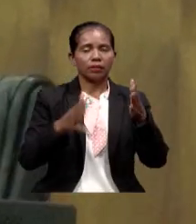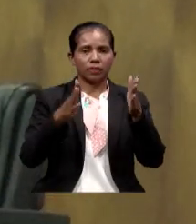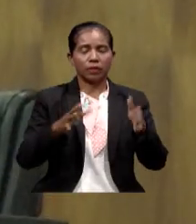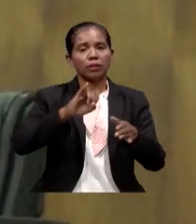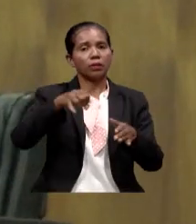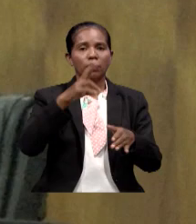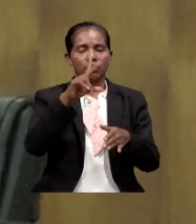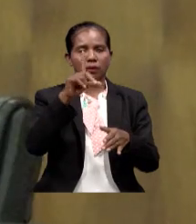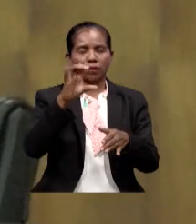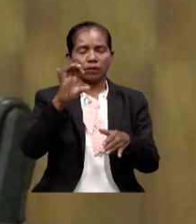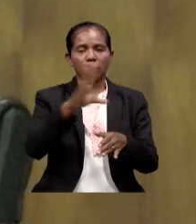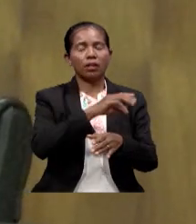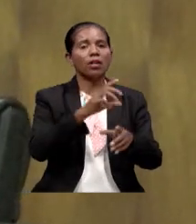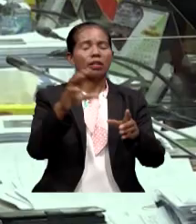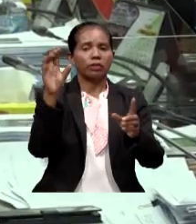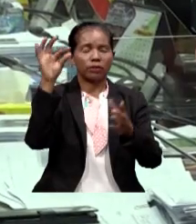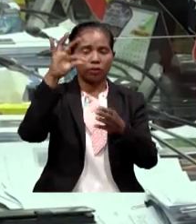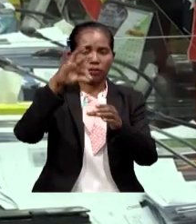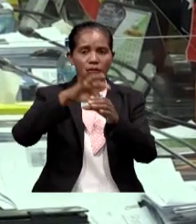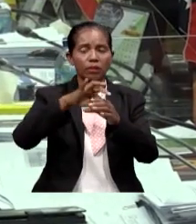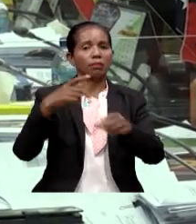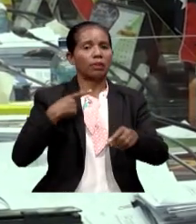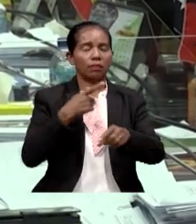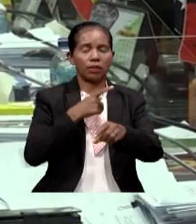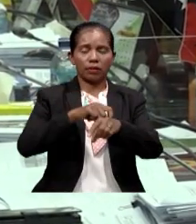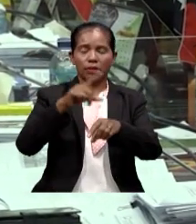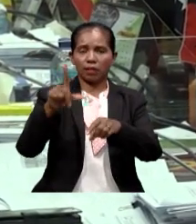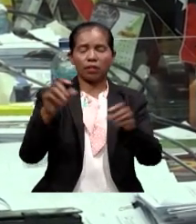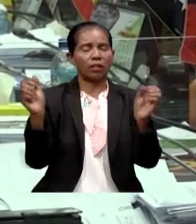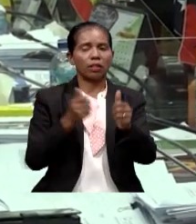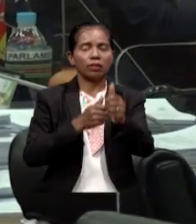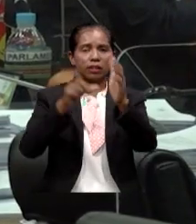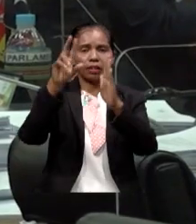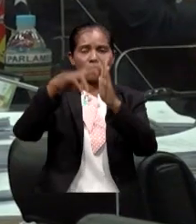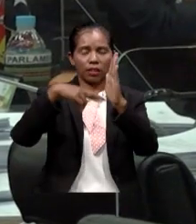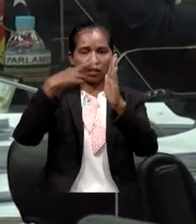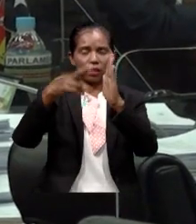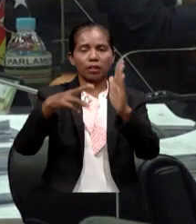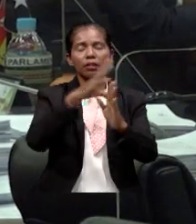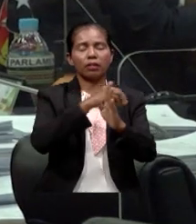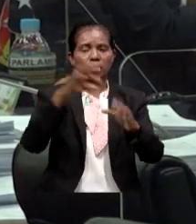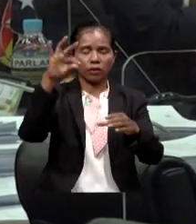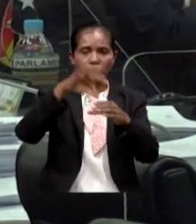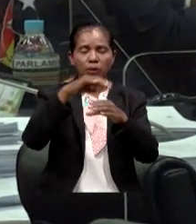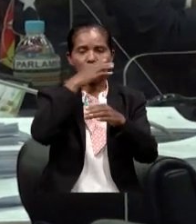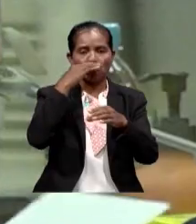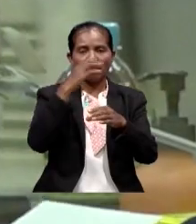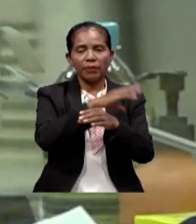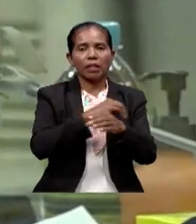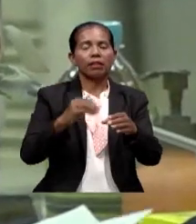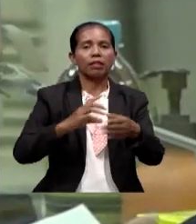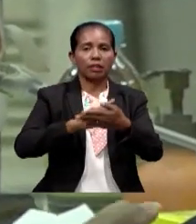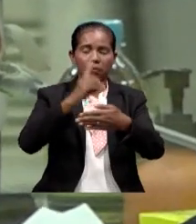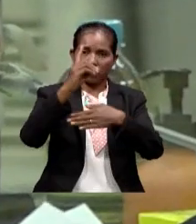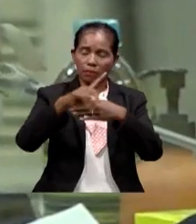afirma voto confirmação no Parlamento Nacional halo foi em la lais nei, la tuir norma constitucional, tamba atu halo voto confirmação ba diploma lei